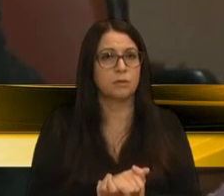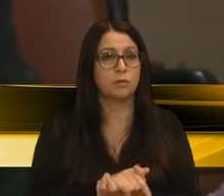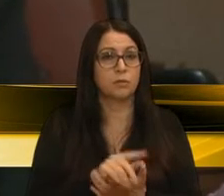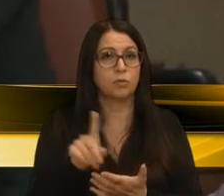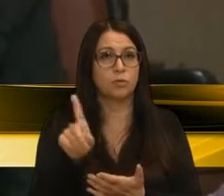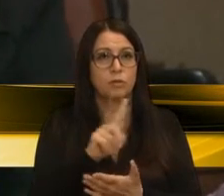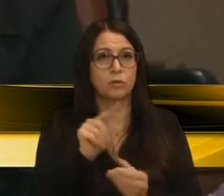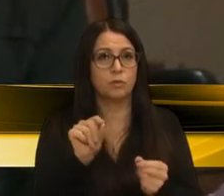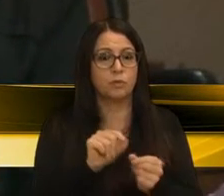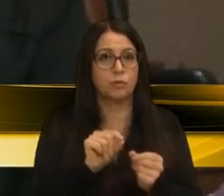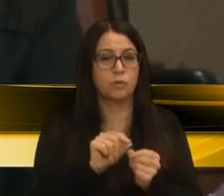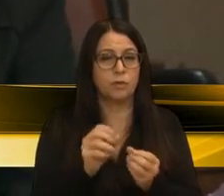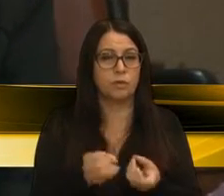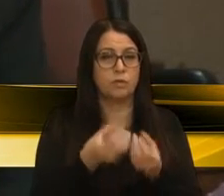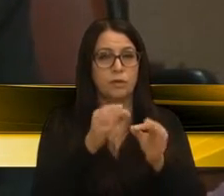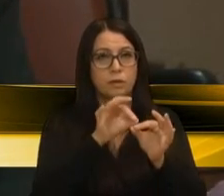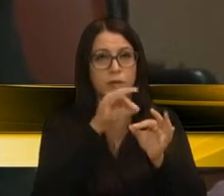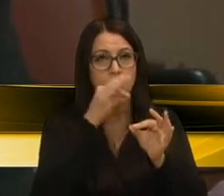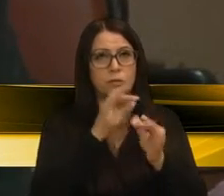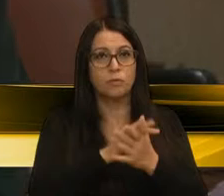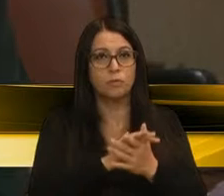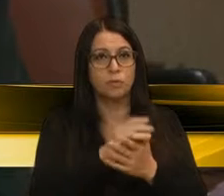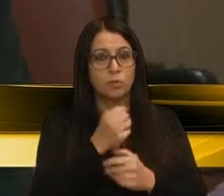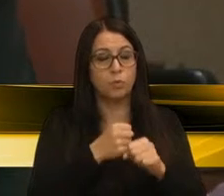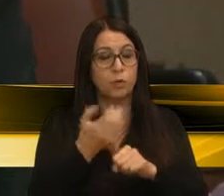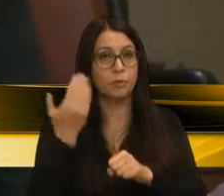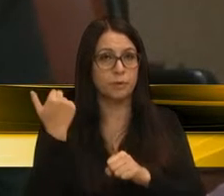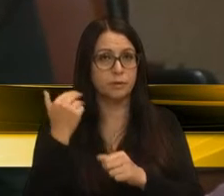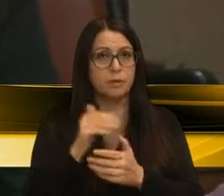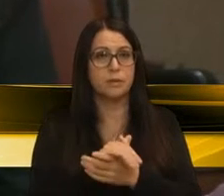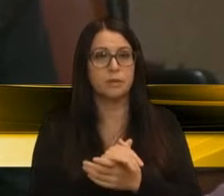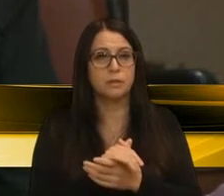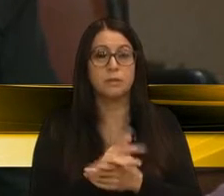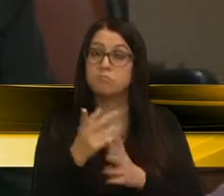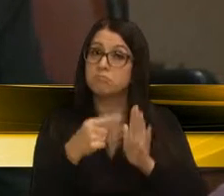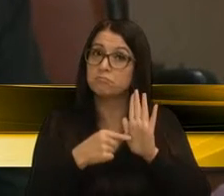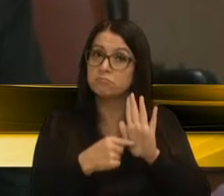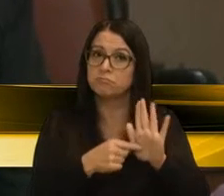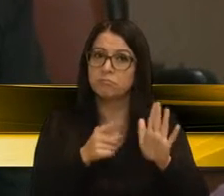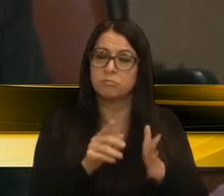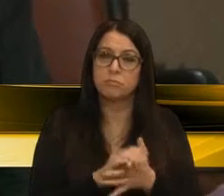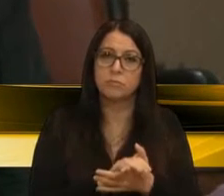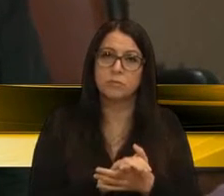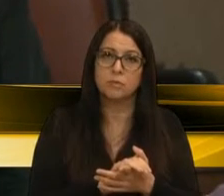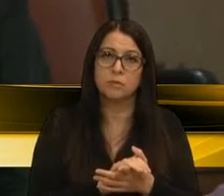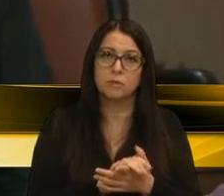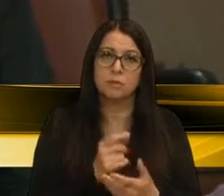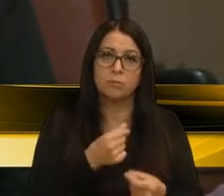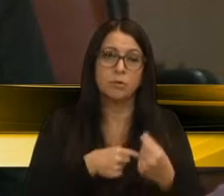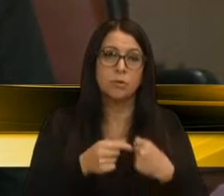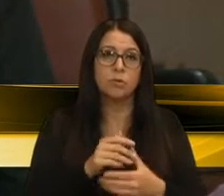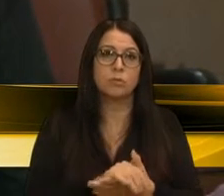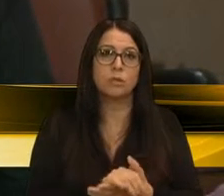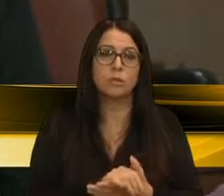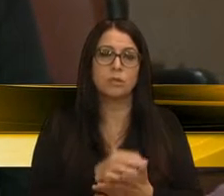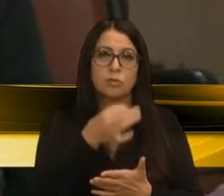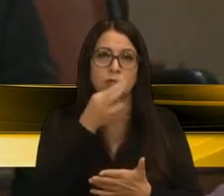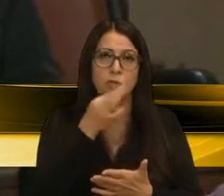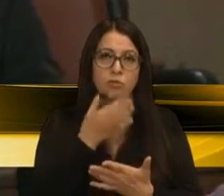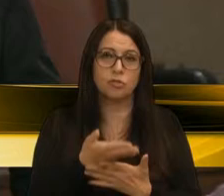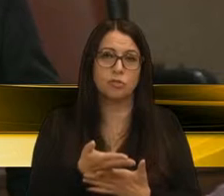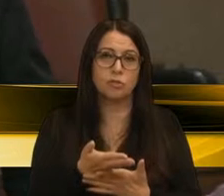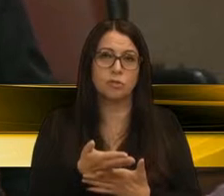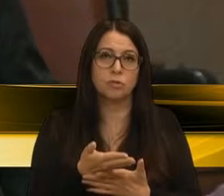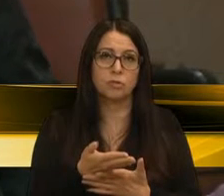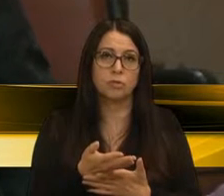não realização da Festa Nacional da Uva no ano passado representou para a economia de Caxias do Sul